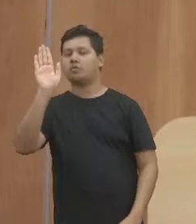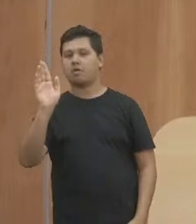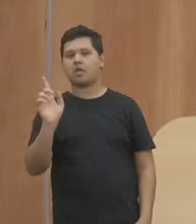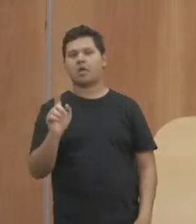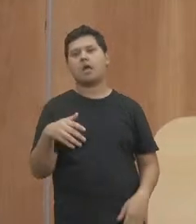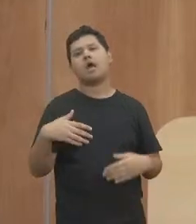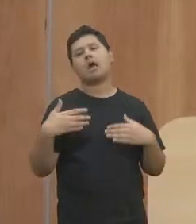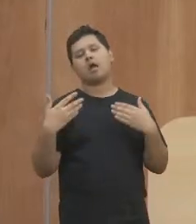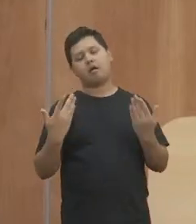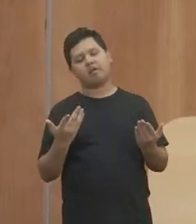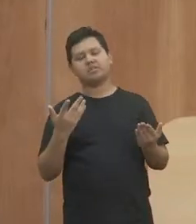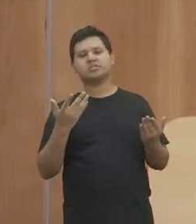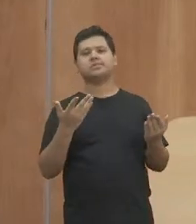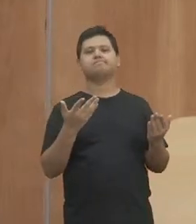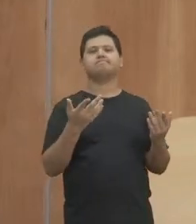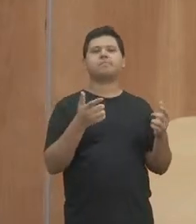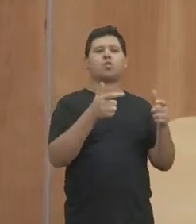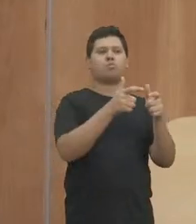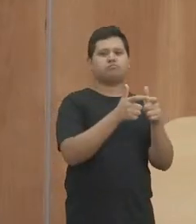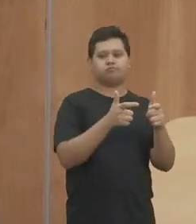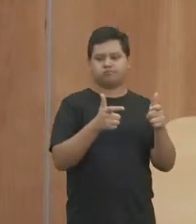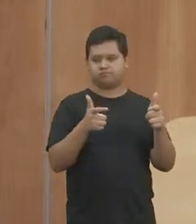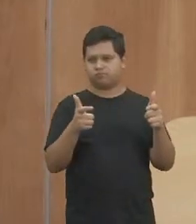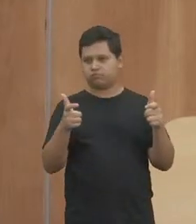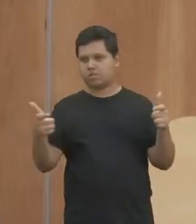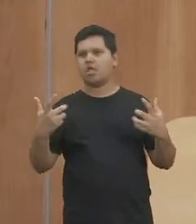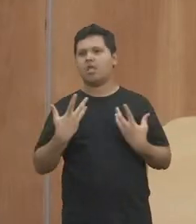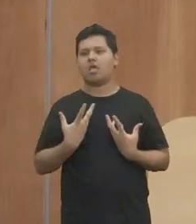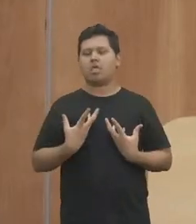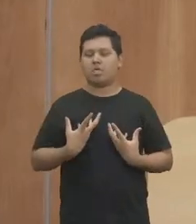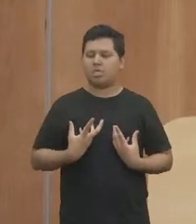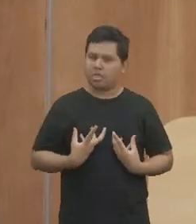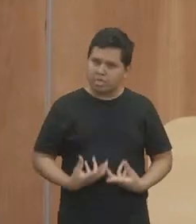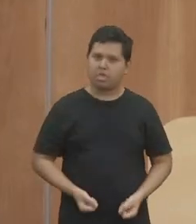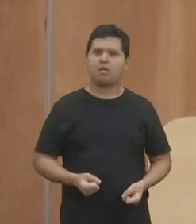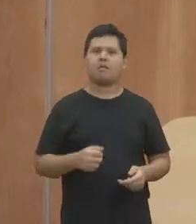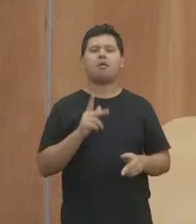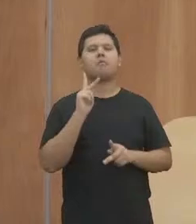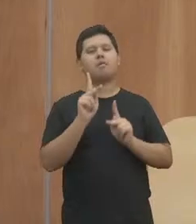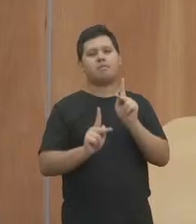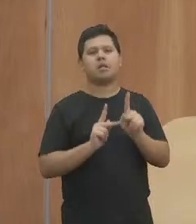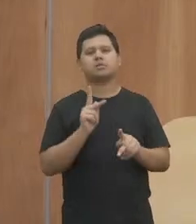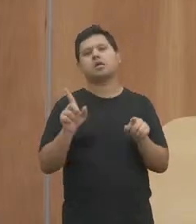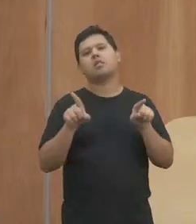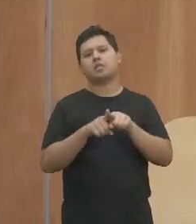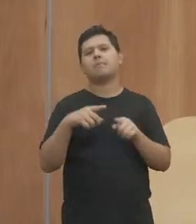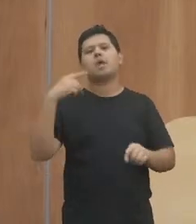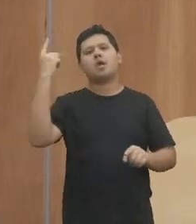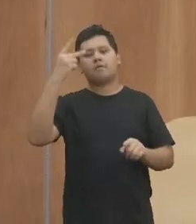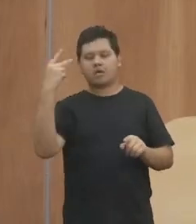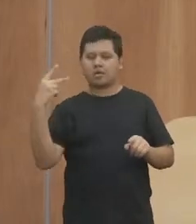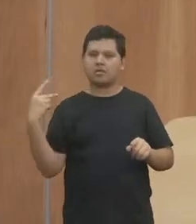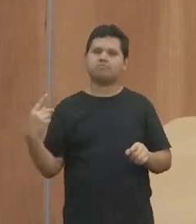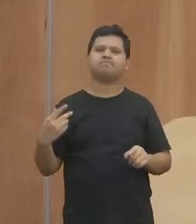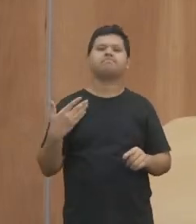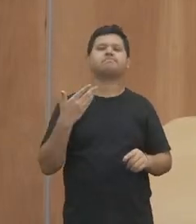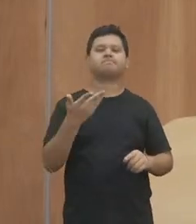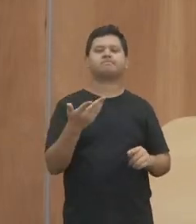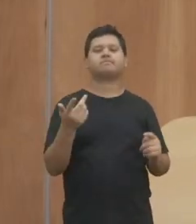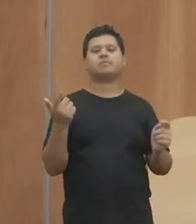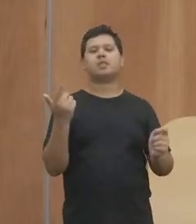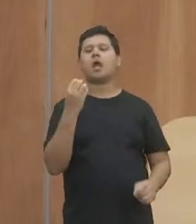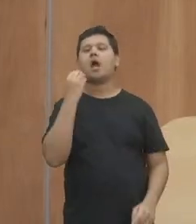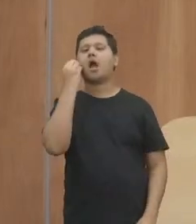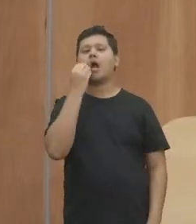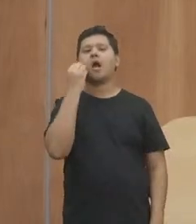não torna a sessão tão longa, tão cansativa para a população e para os vereadores, ao mesmo tempo que você consegue